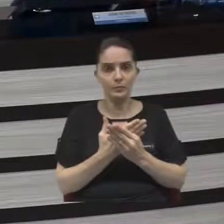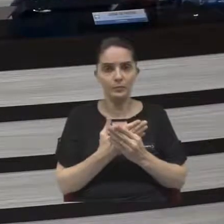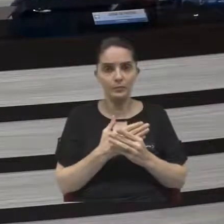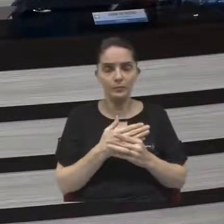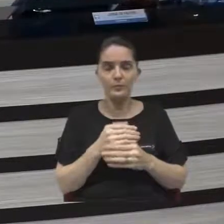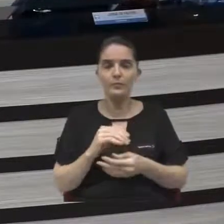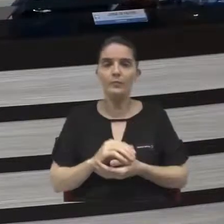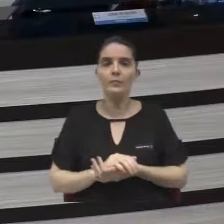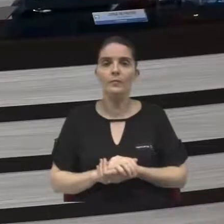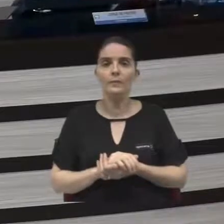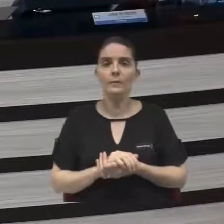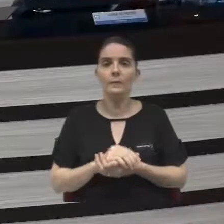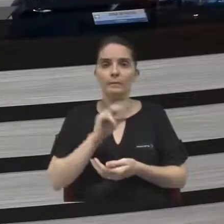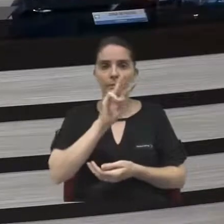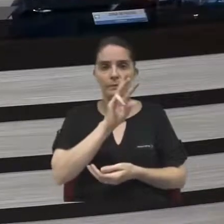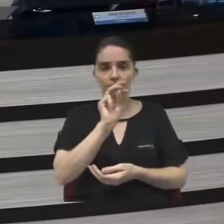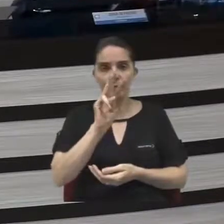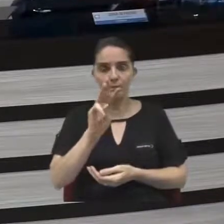página